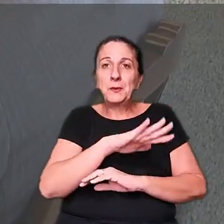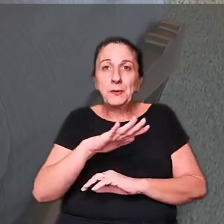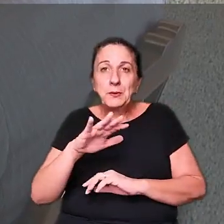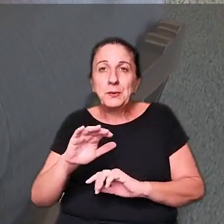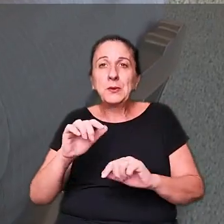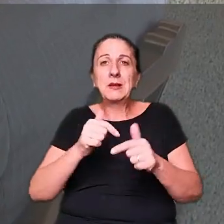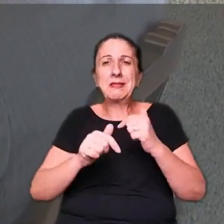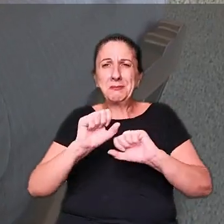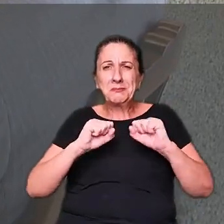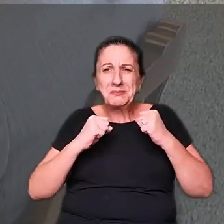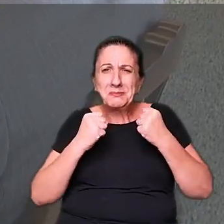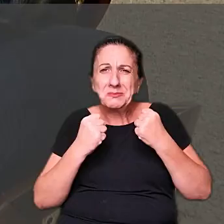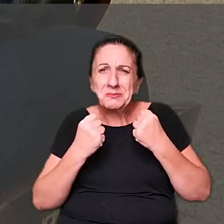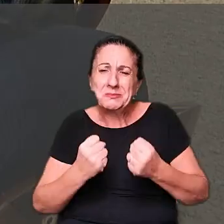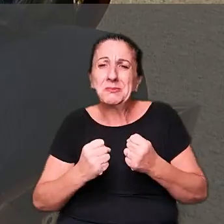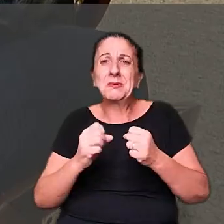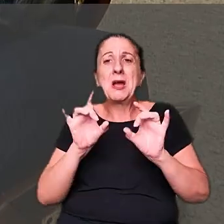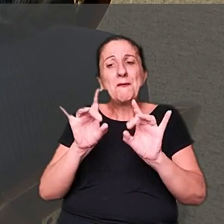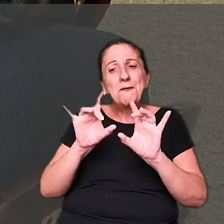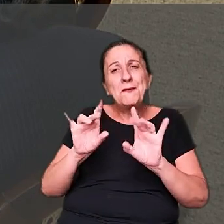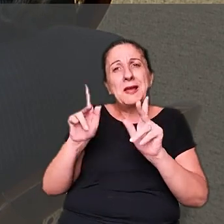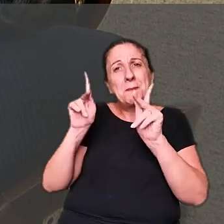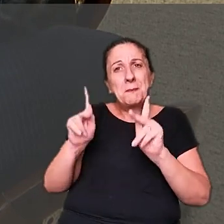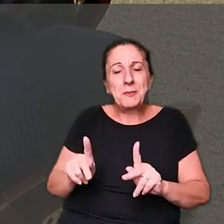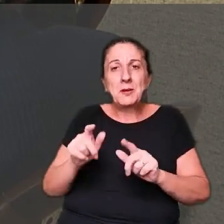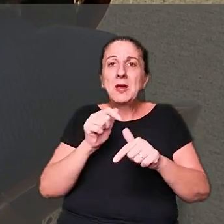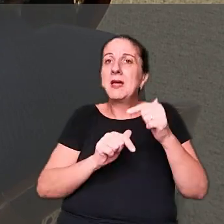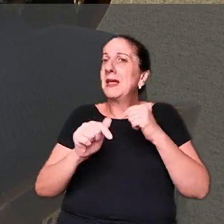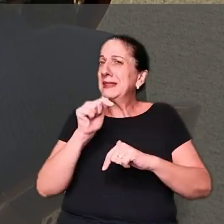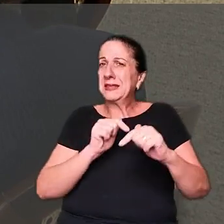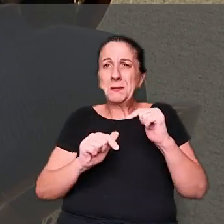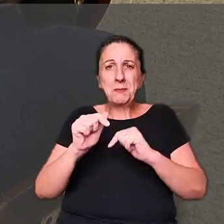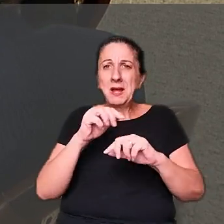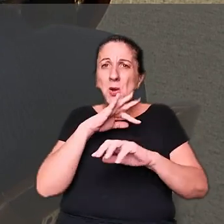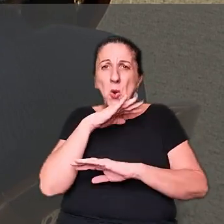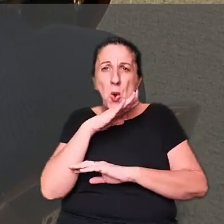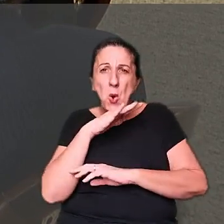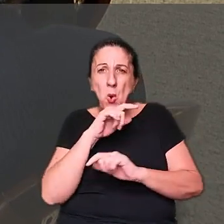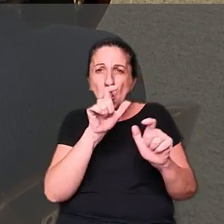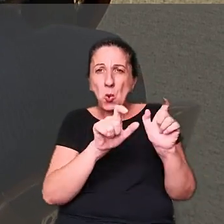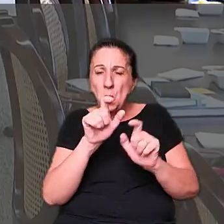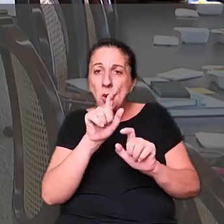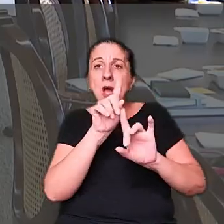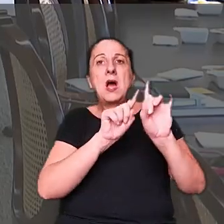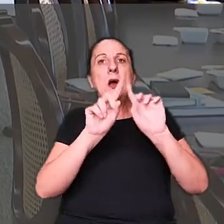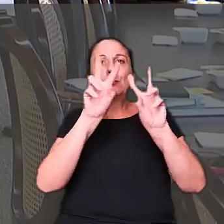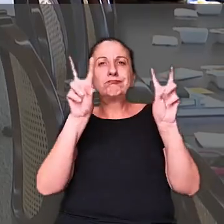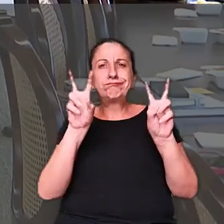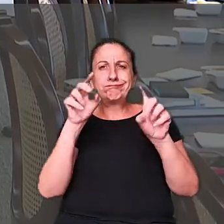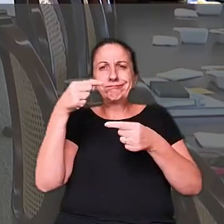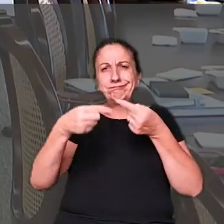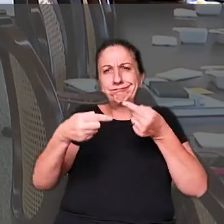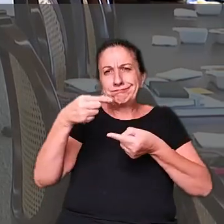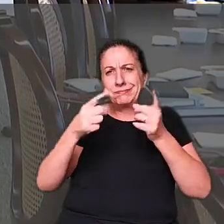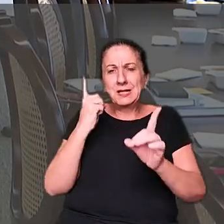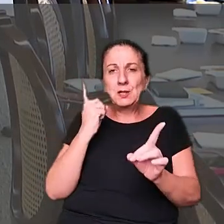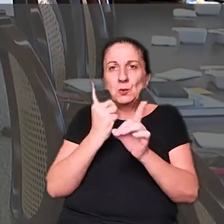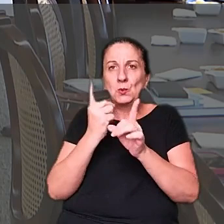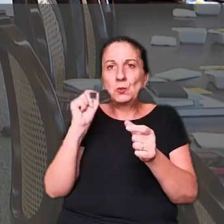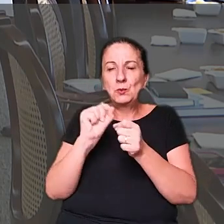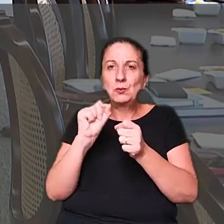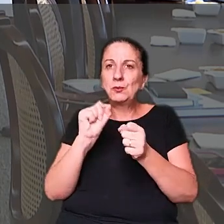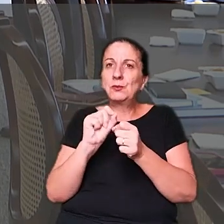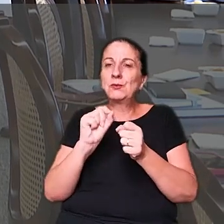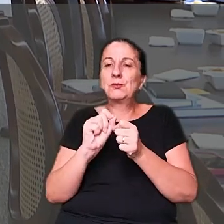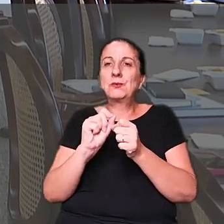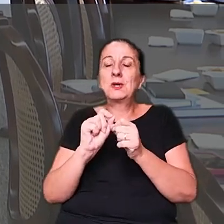infantil, ao trabalho forçado, ao tráfico de pessoas e ao trabalho em condições degradantes foram alguns dos assuntos debatidos no